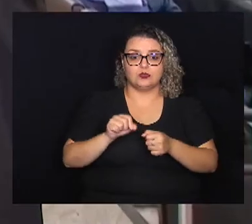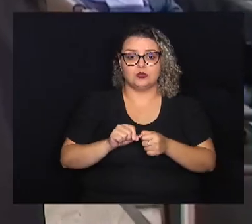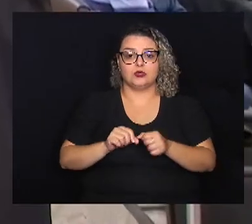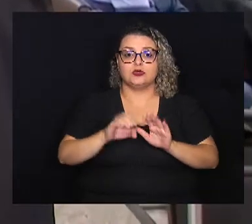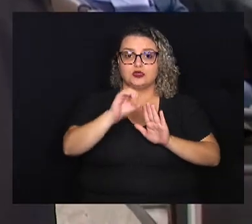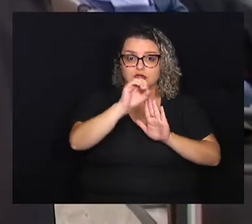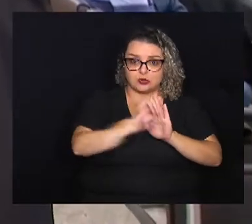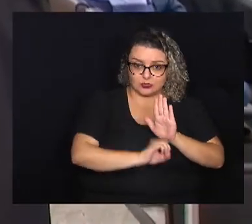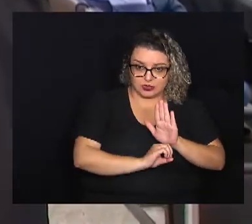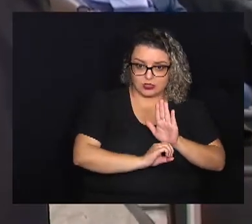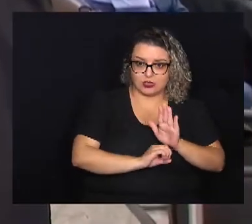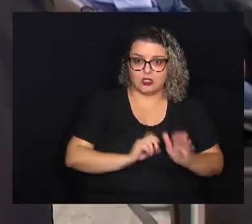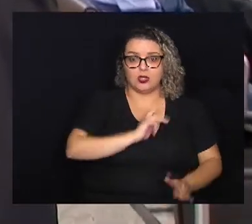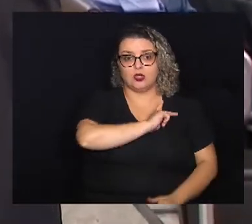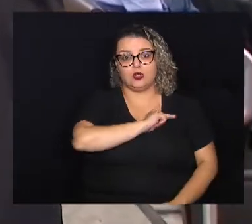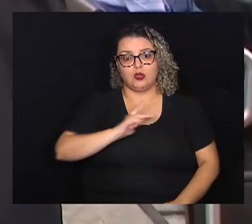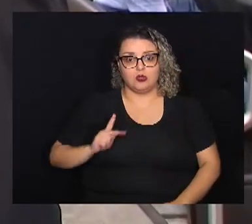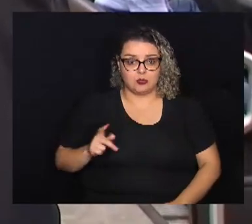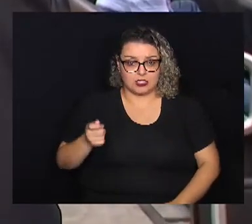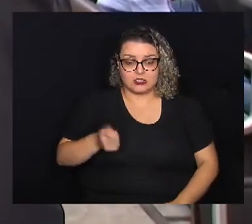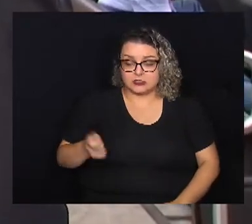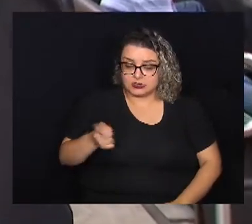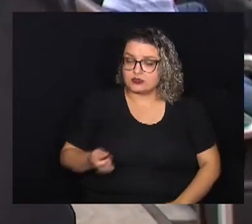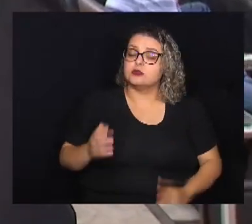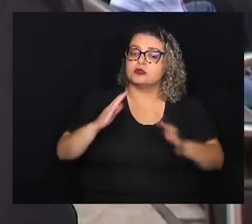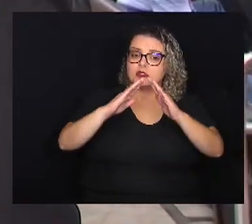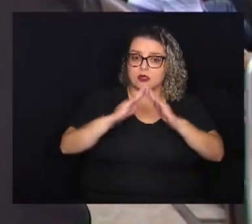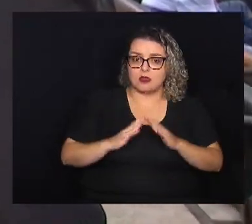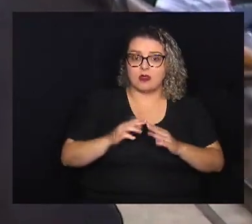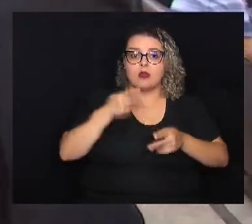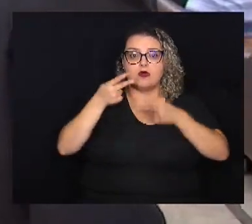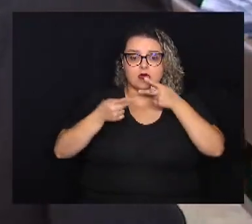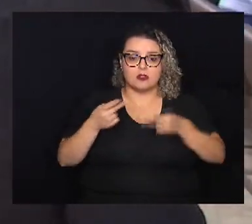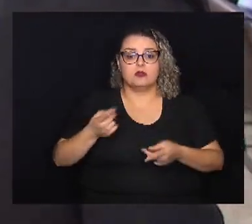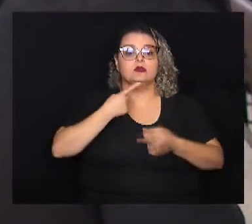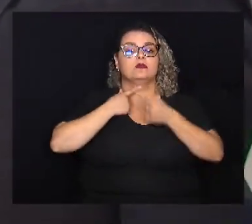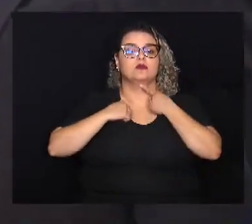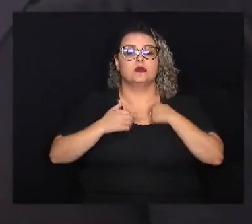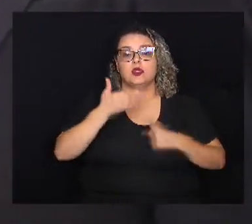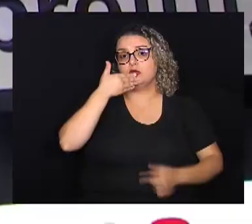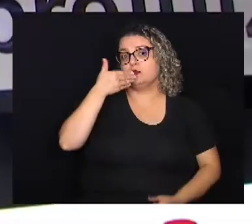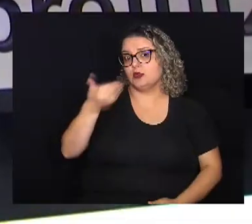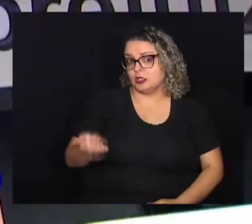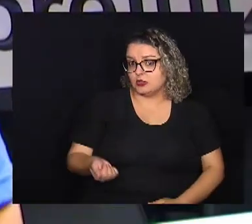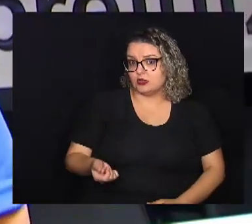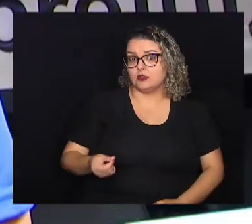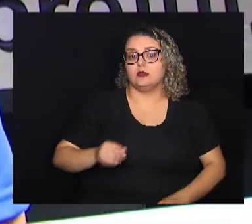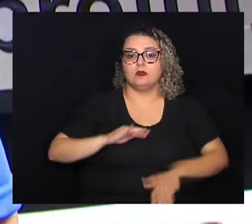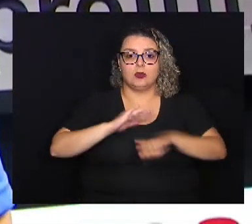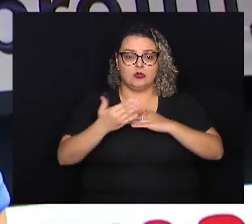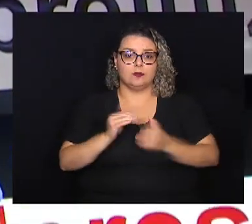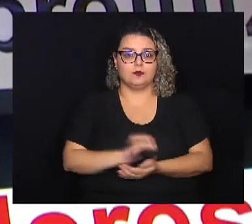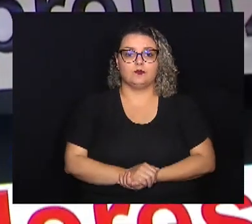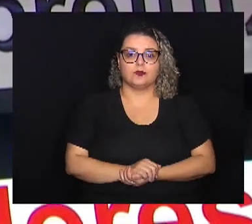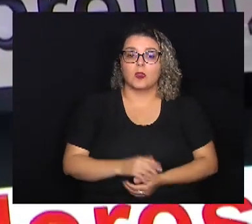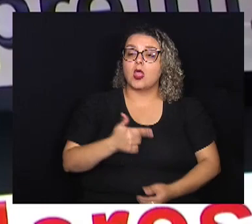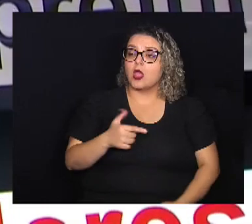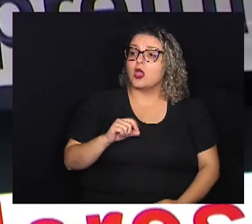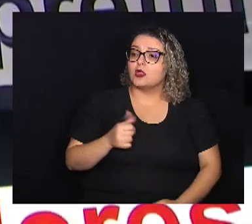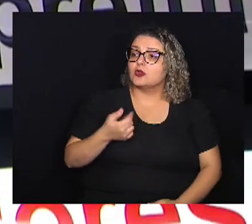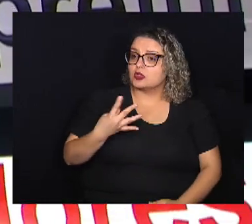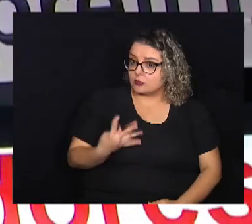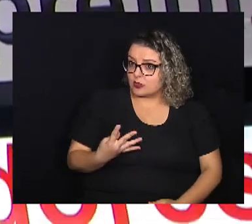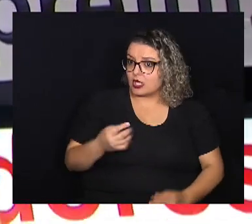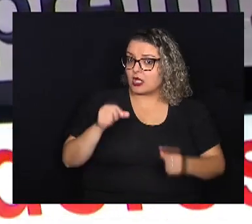ofício. O presidente da Associação de Moradores falou da necessidade de melhorias para o bairro. Em 2014, foi